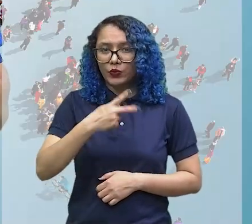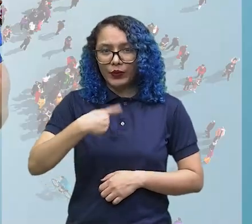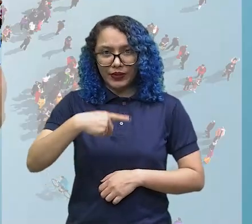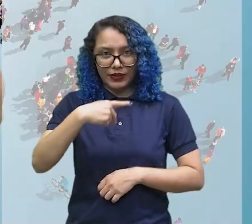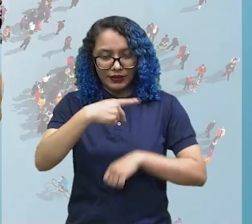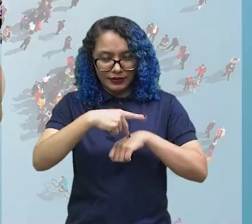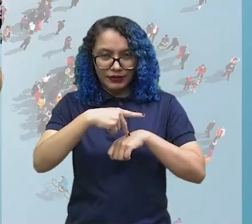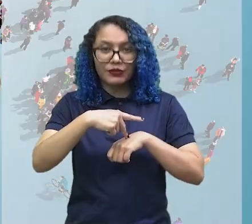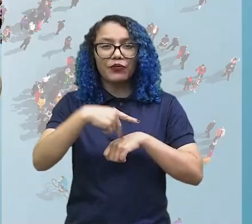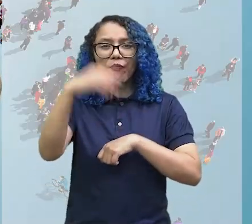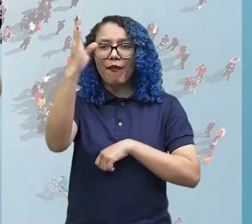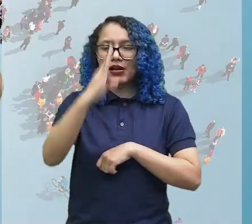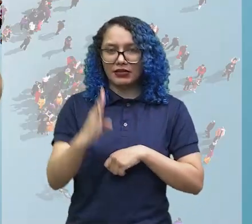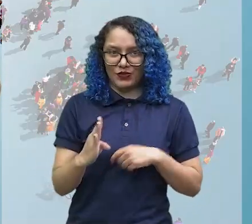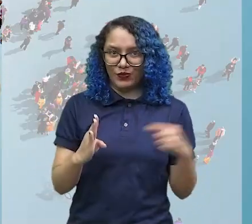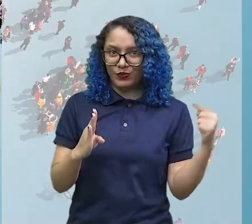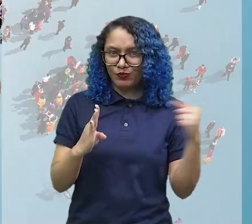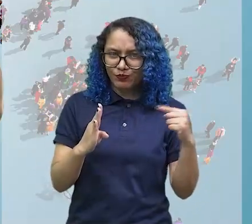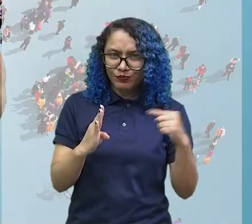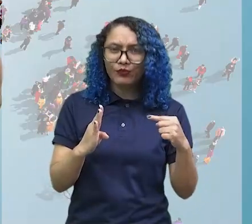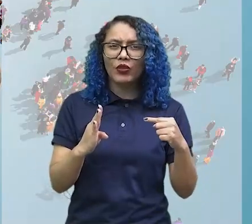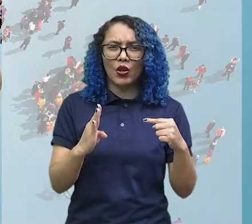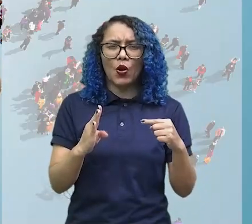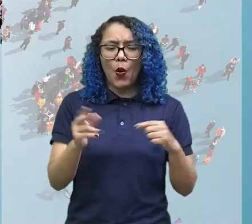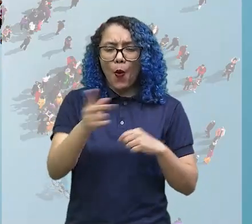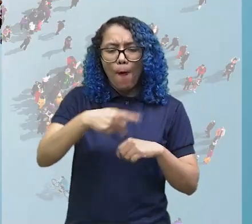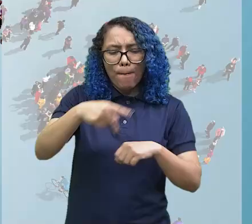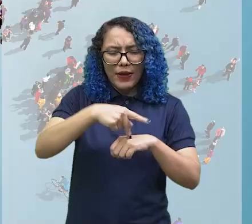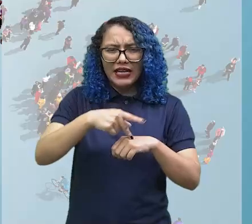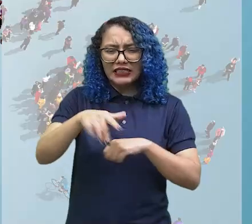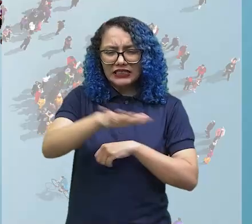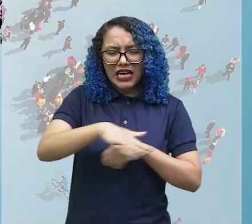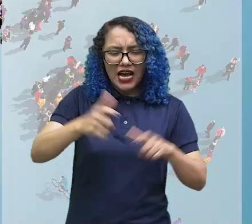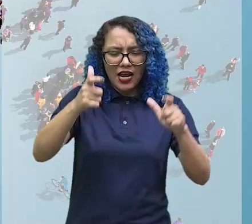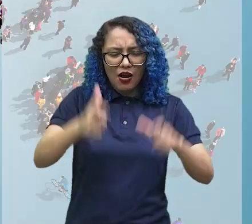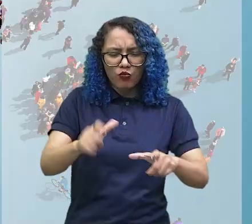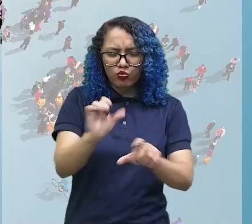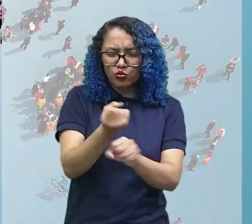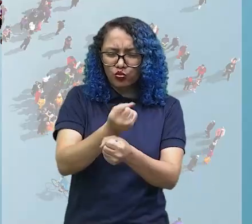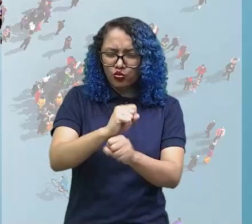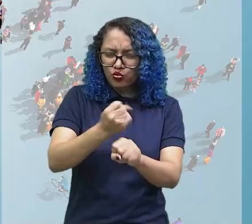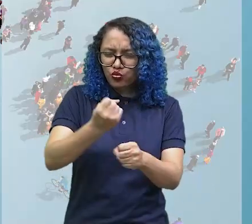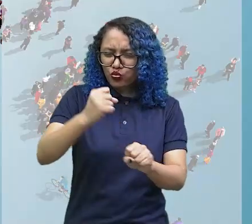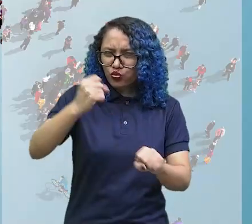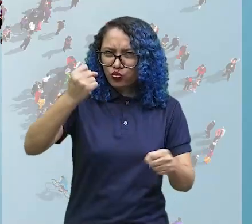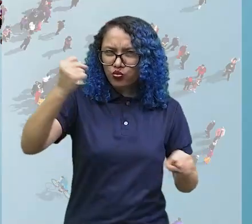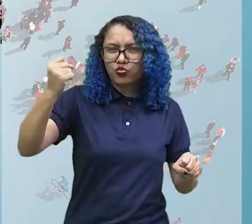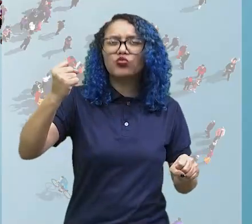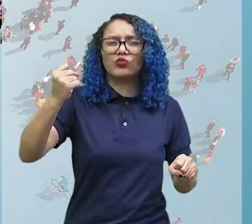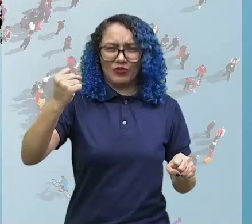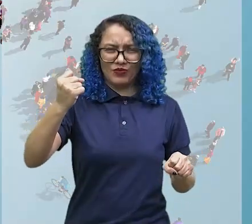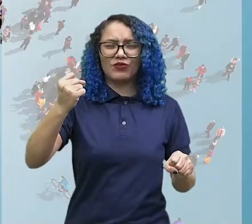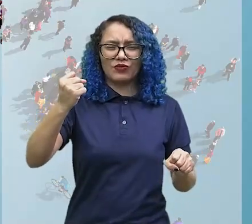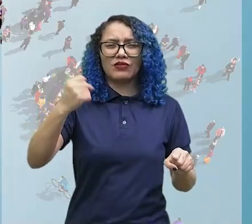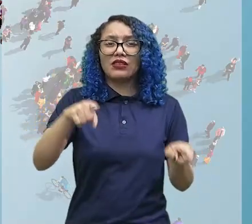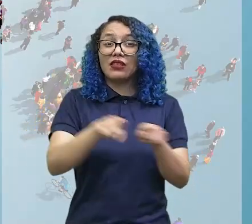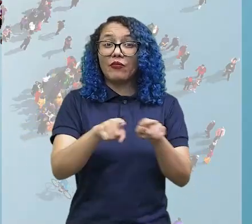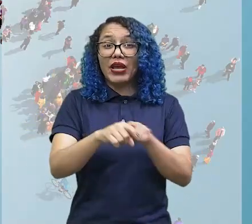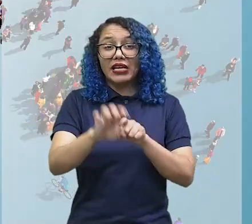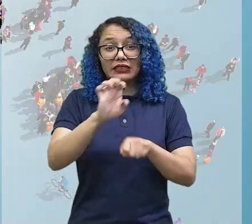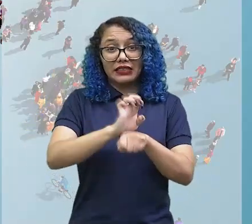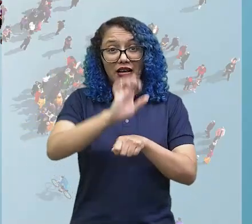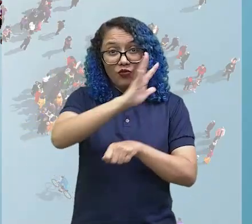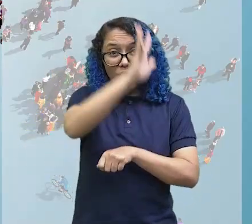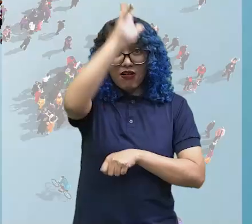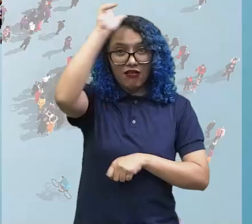país. Gente, o Brasil, ele é um grande país em extensão territorial. Vamos pegar o nosso estado, o estado